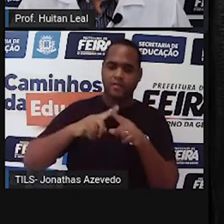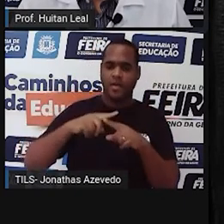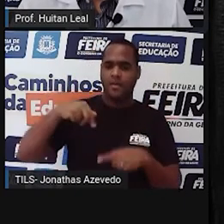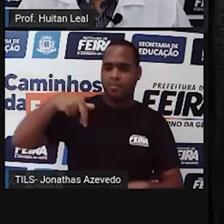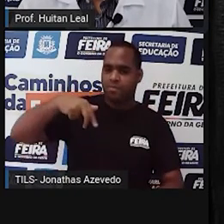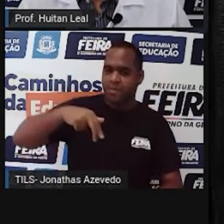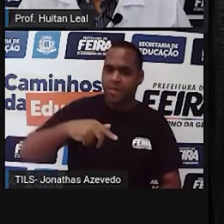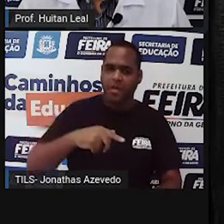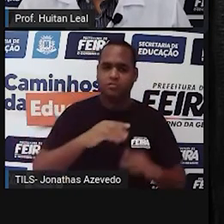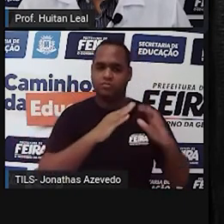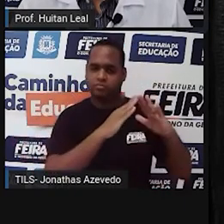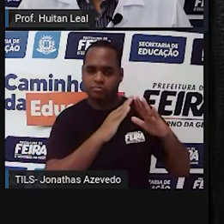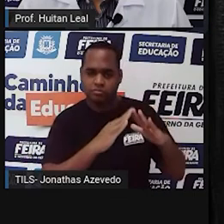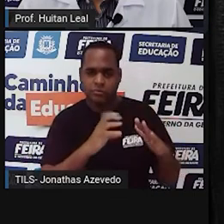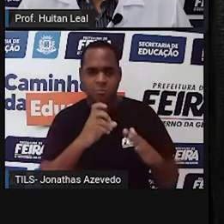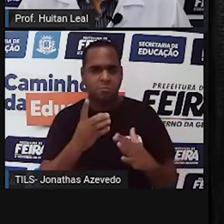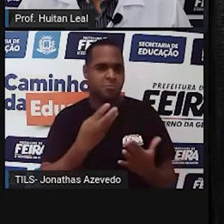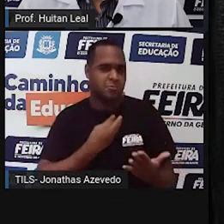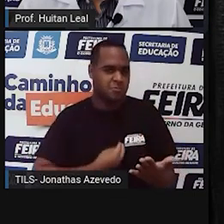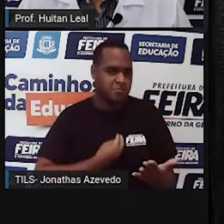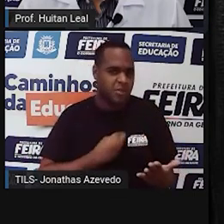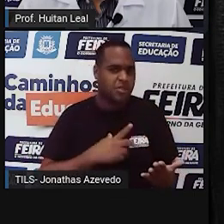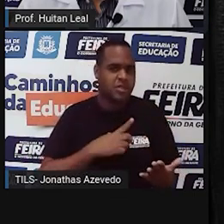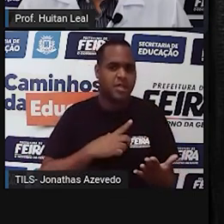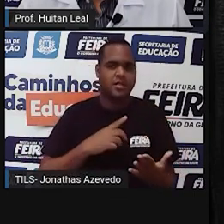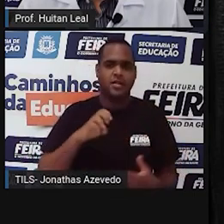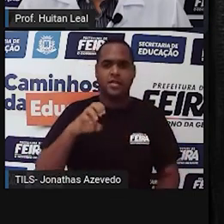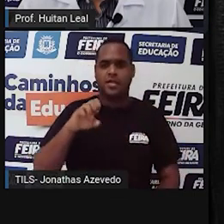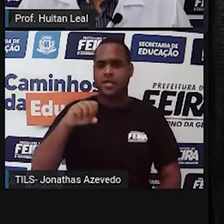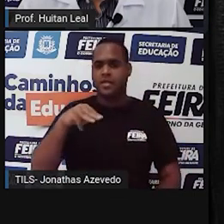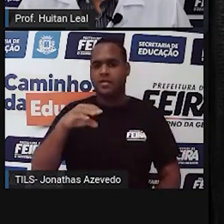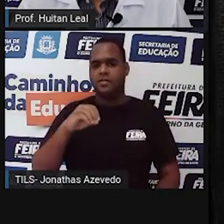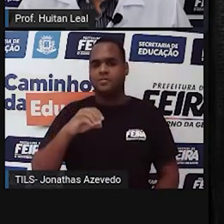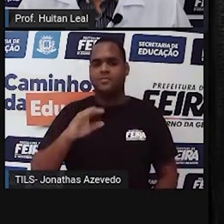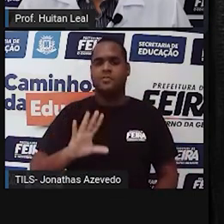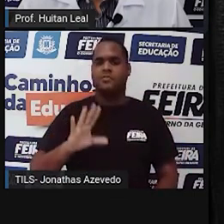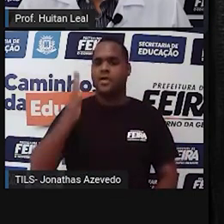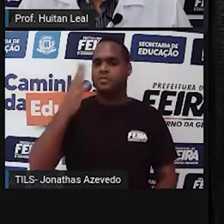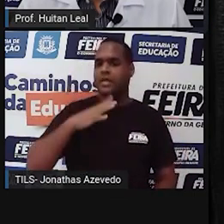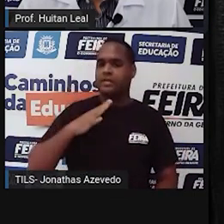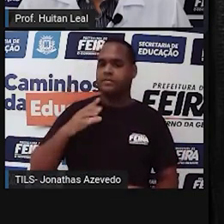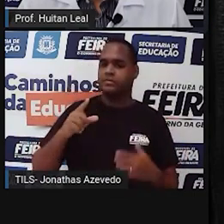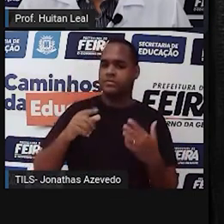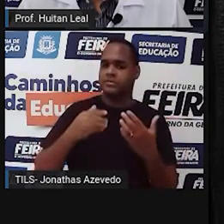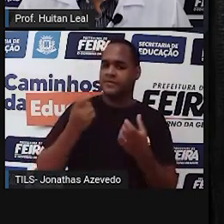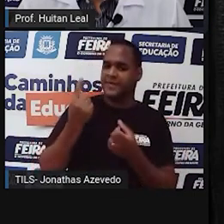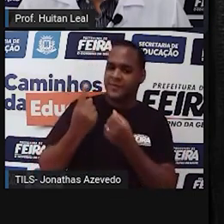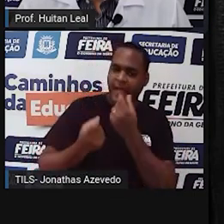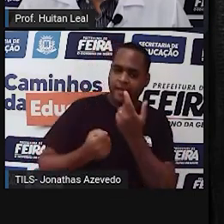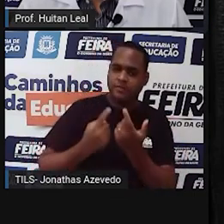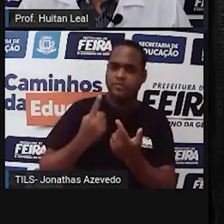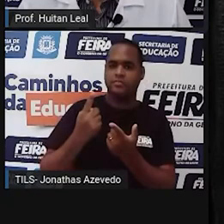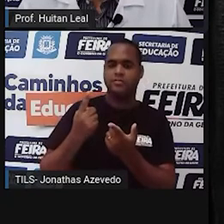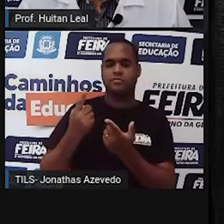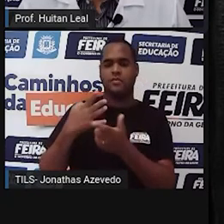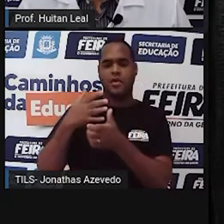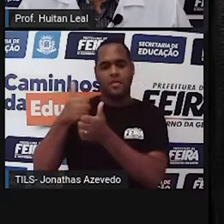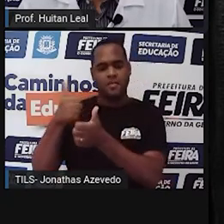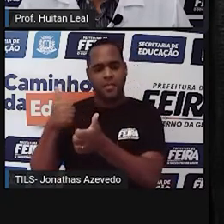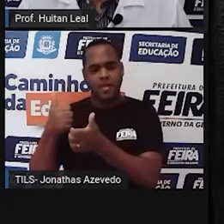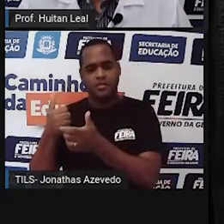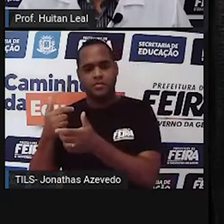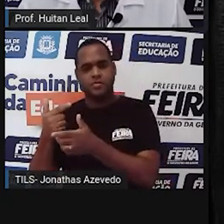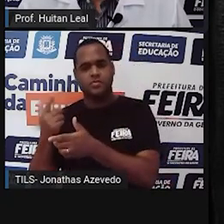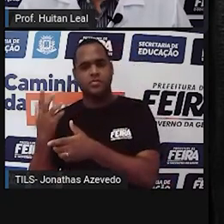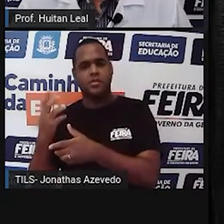a domicílio, ao vivo, a esmo, de propósito, de repente, de vez em quando, ao longo